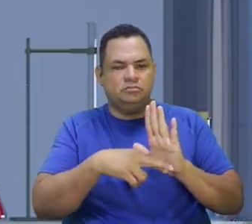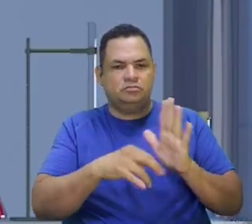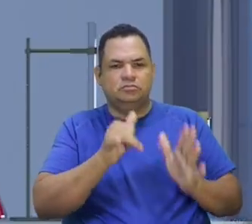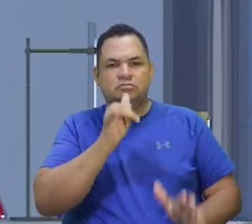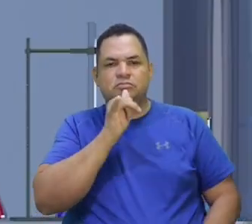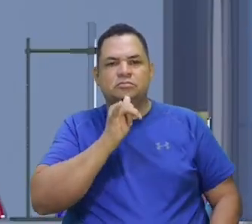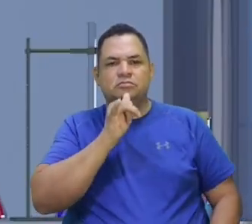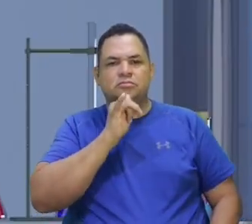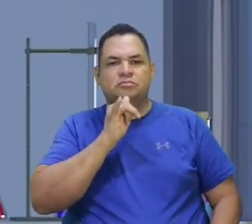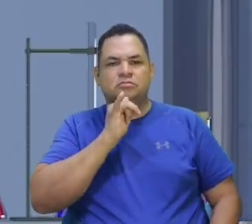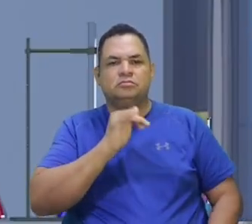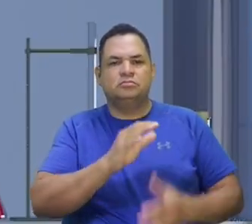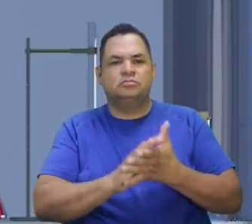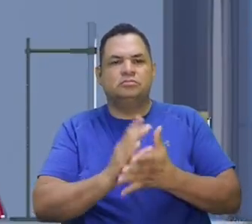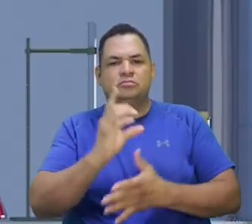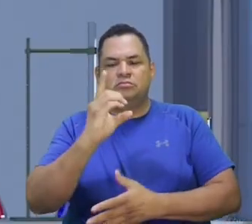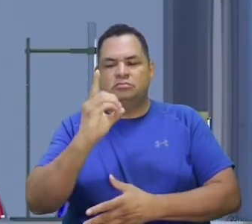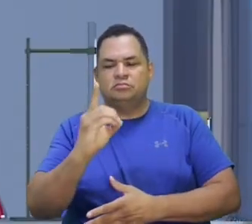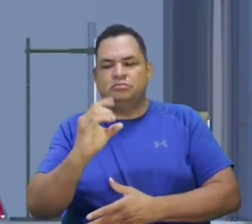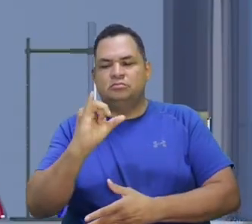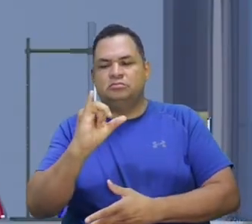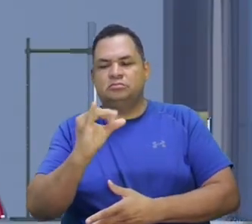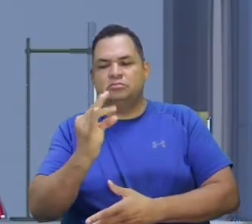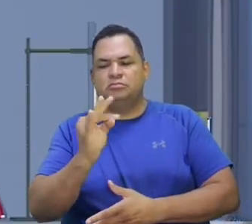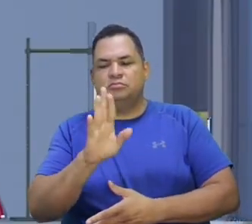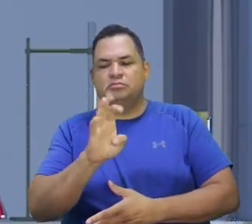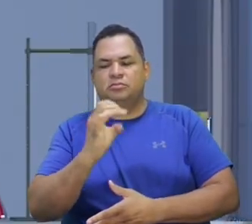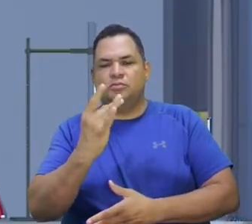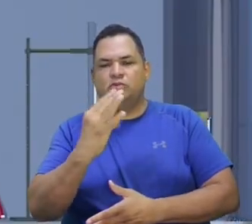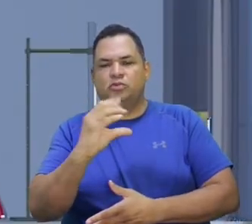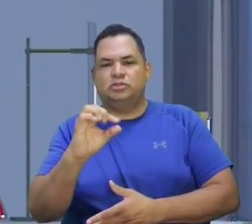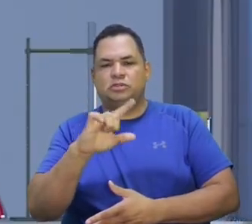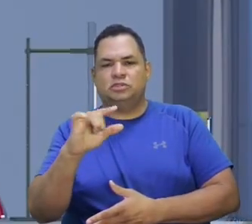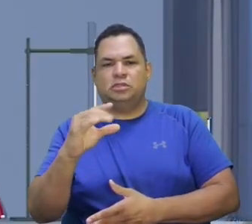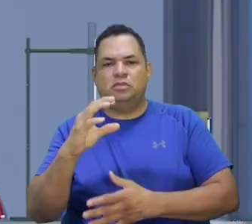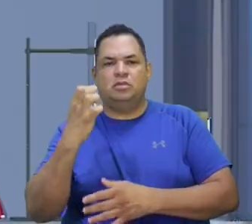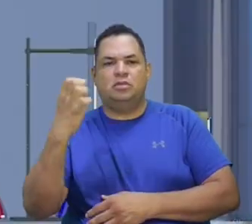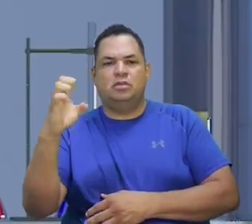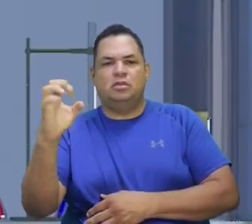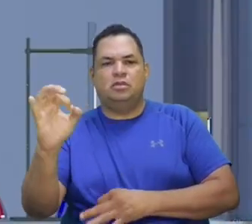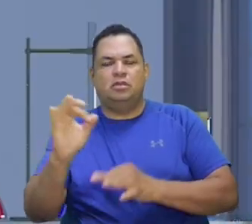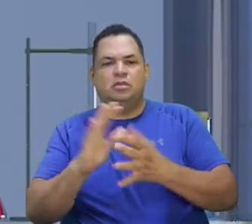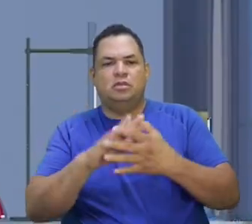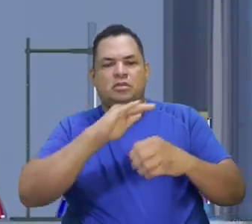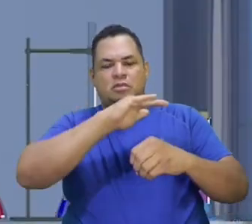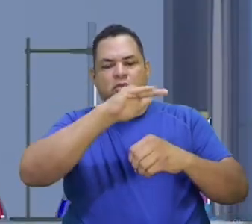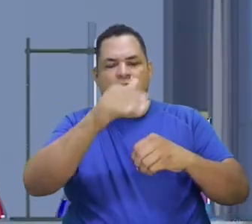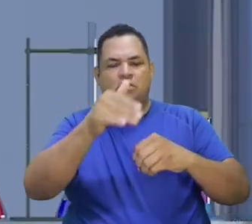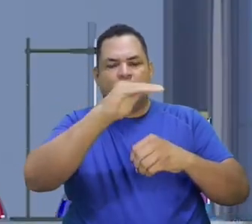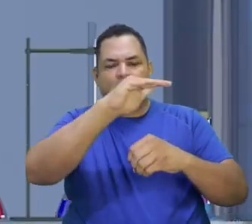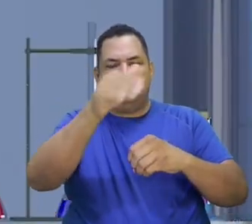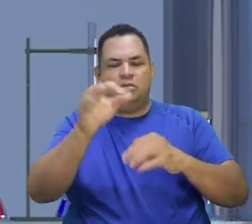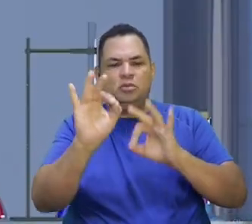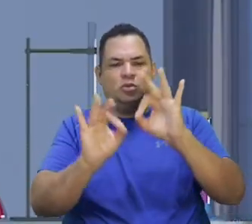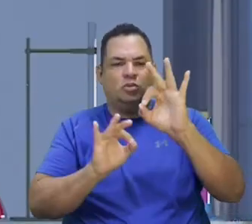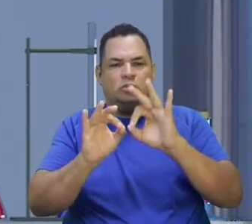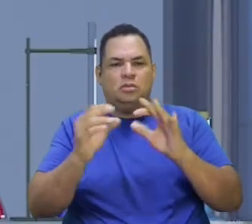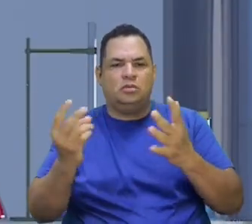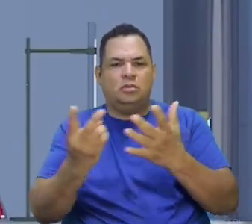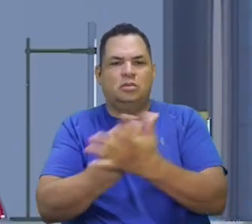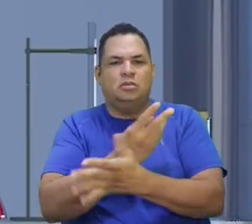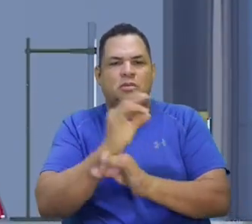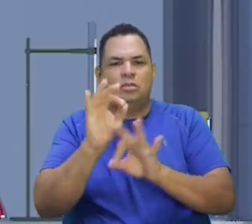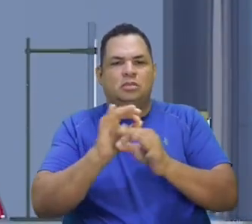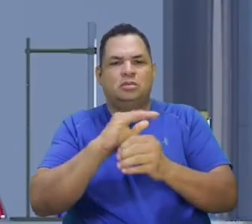de distribuição eletrônica com íons. Vamos lá para a gente falar sobre e entender como que